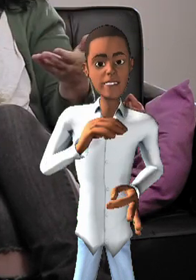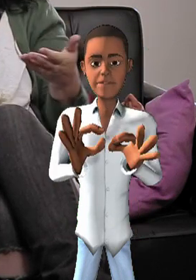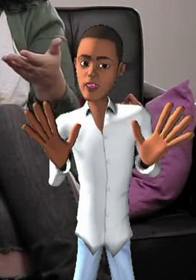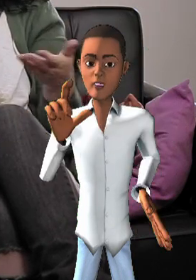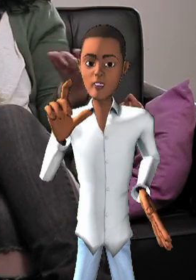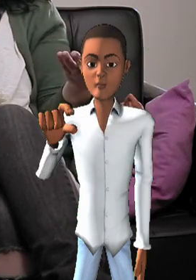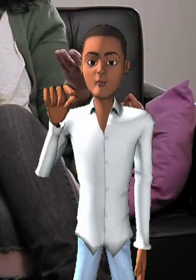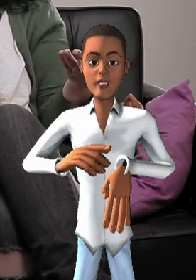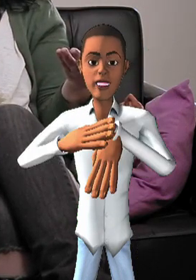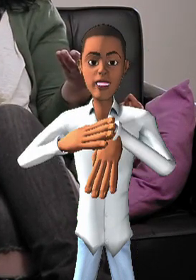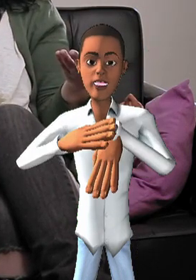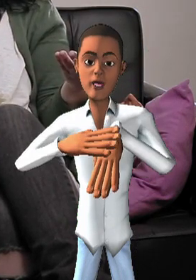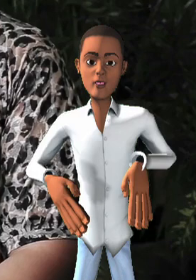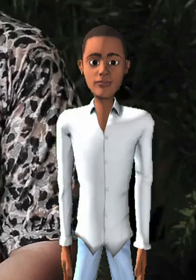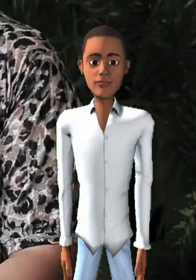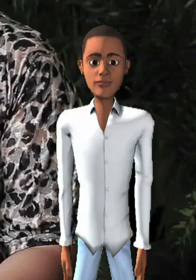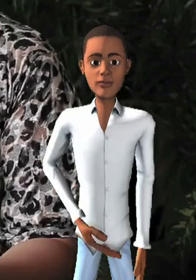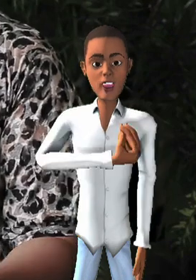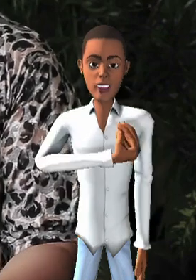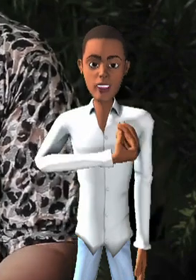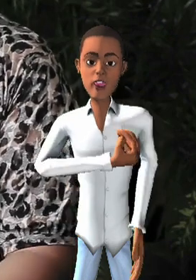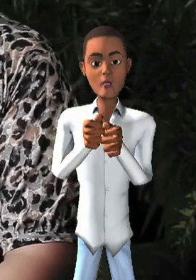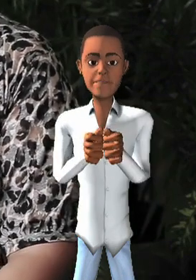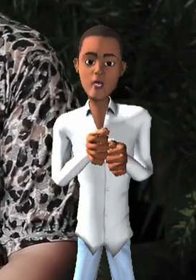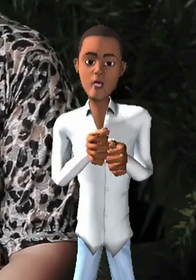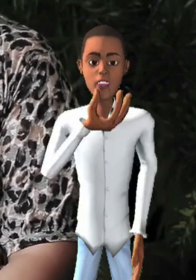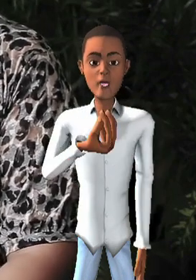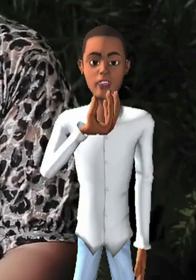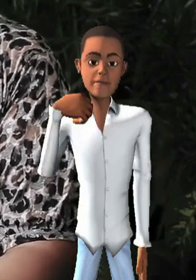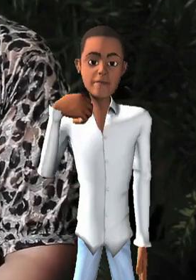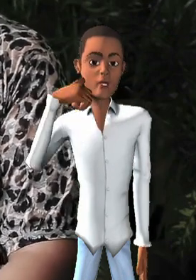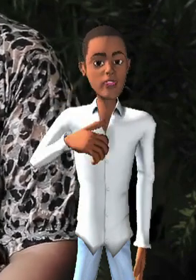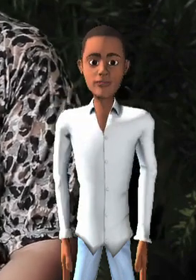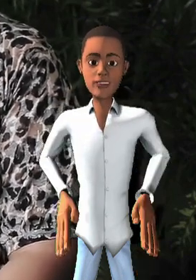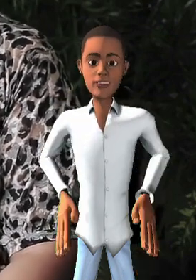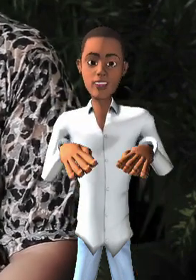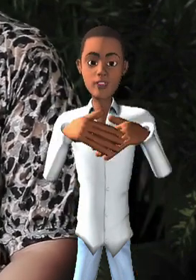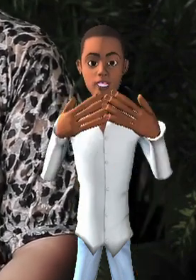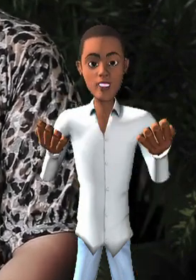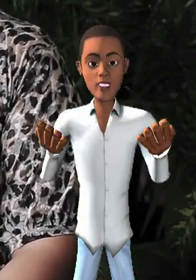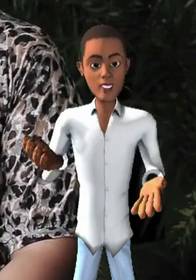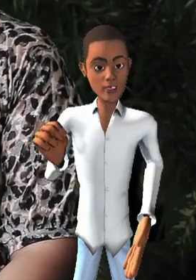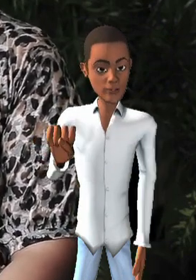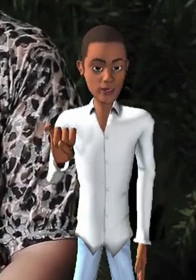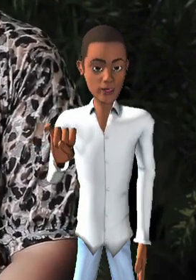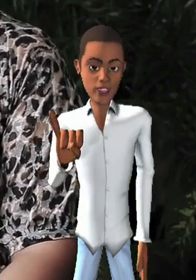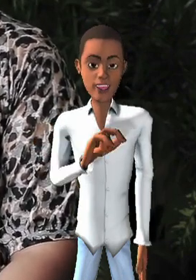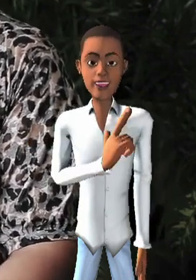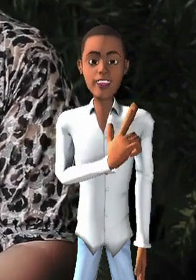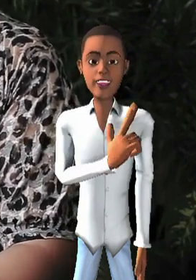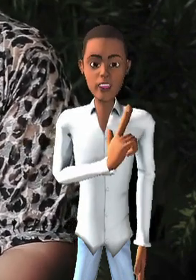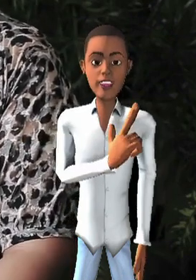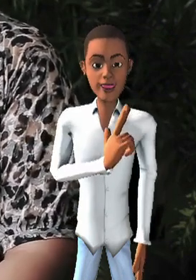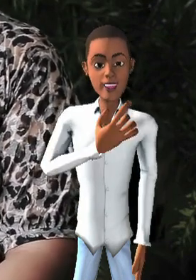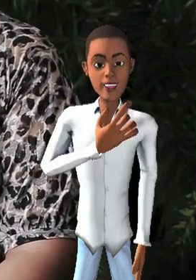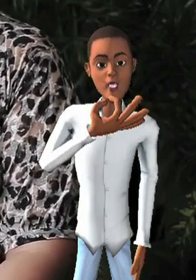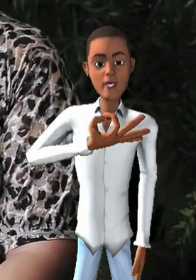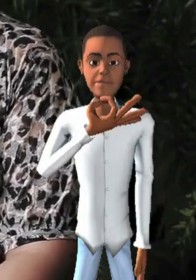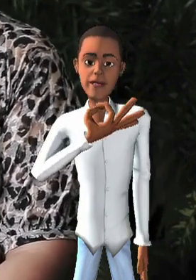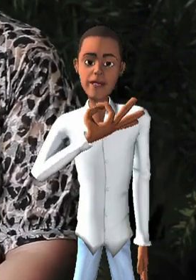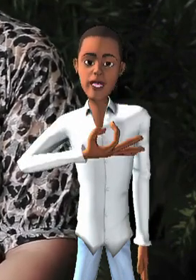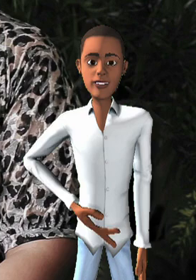levar em consideração essa liberdade de trânsito. Coexistimos, né? Homens e mulheres. Logo, qualquer ideia